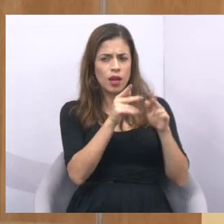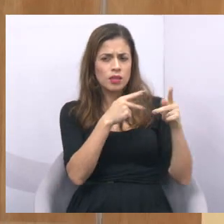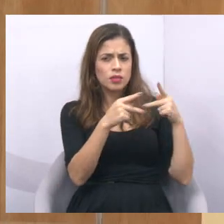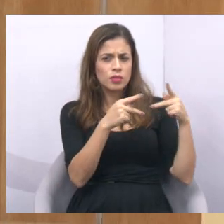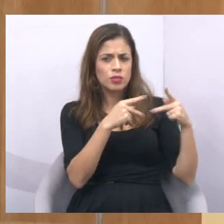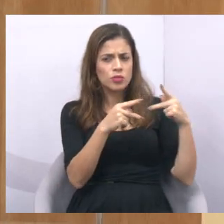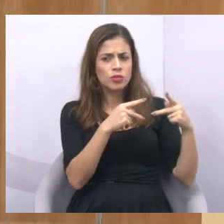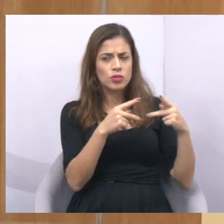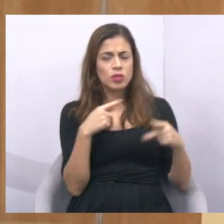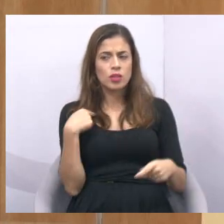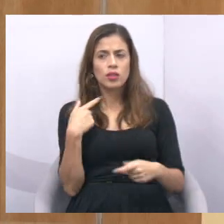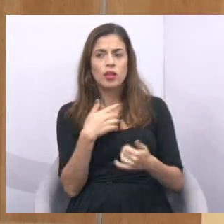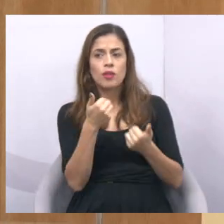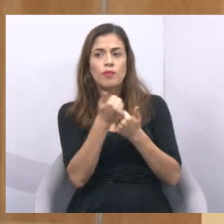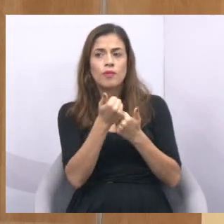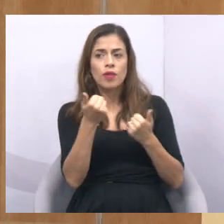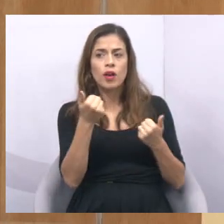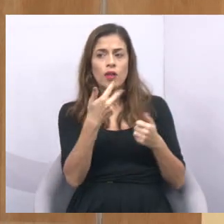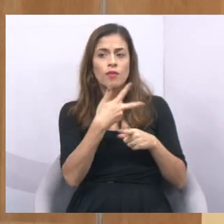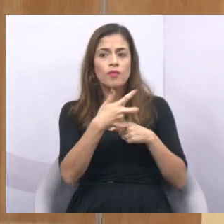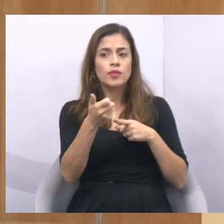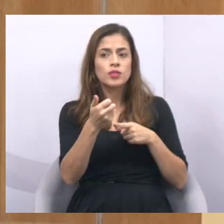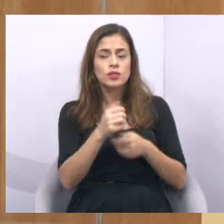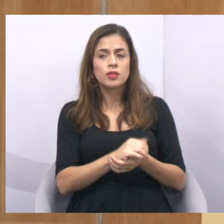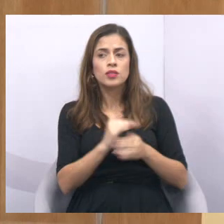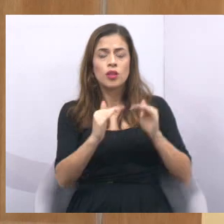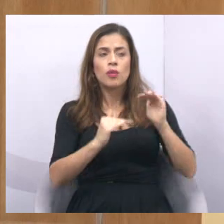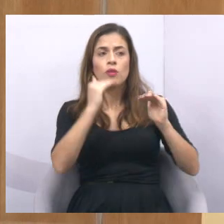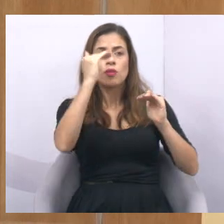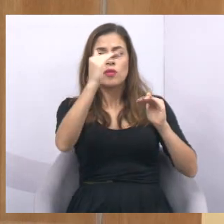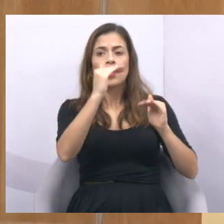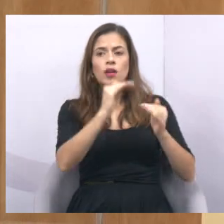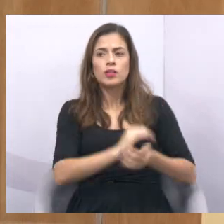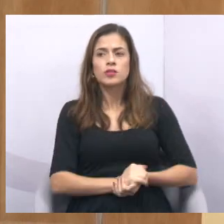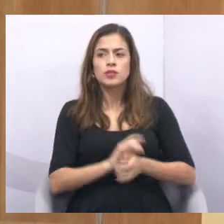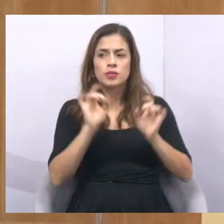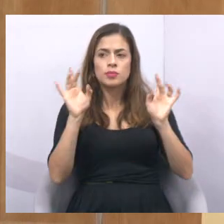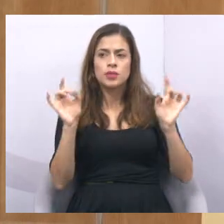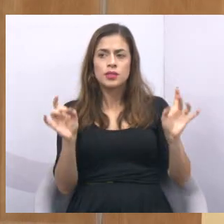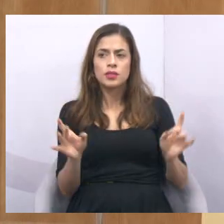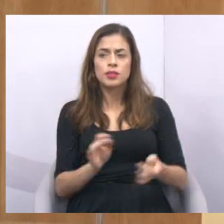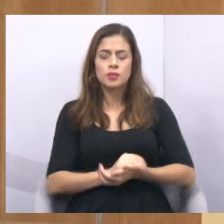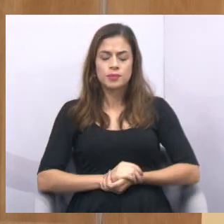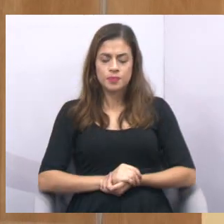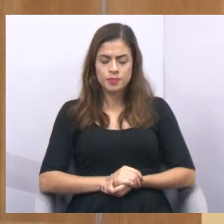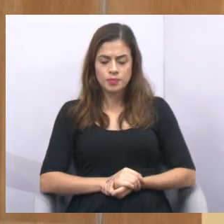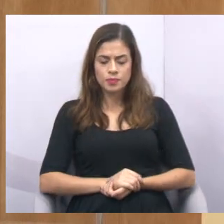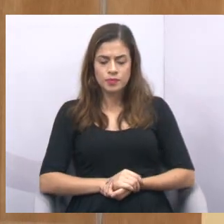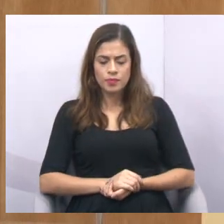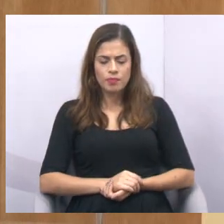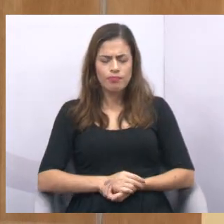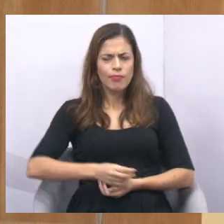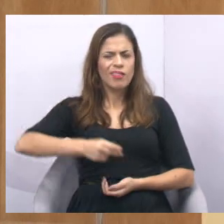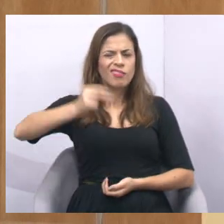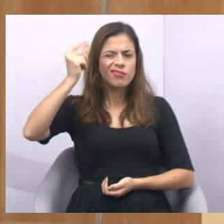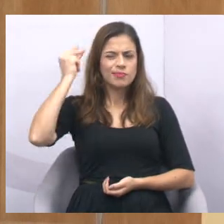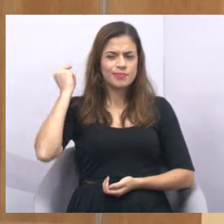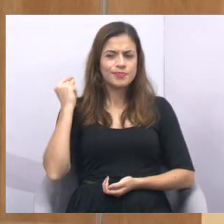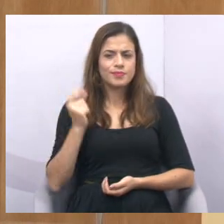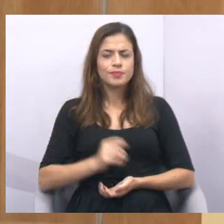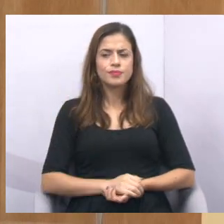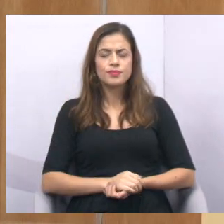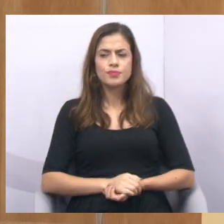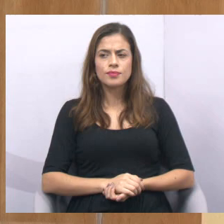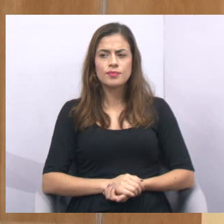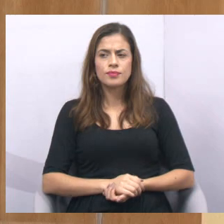na vice-colocação da 2, subimos para a divisão especial. E naquela ocasião,